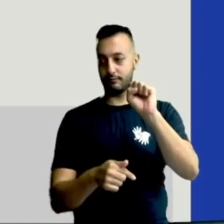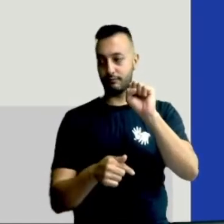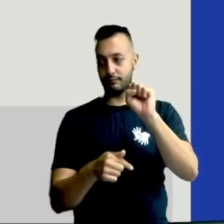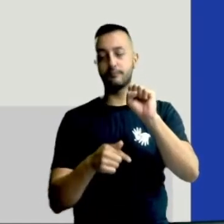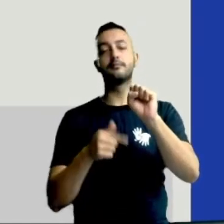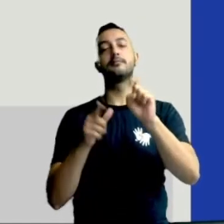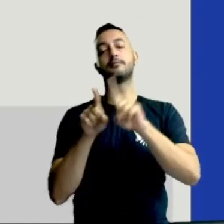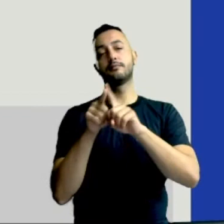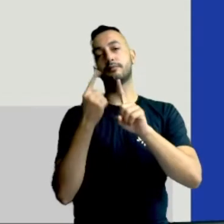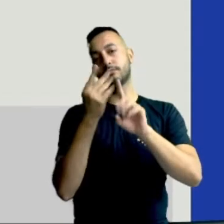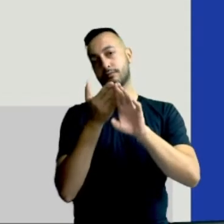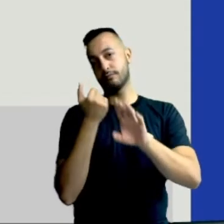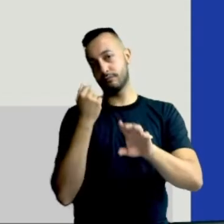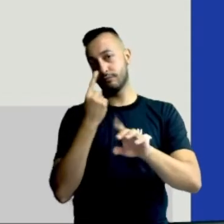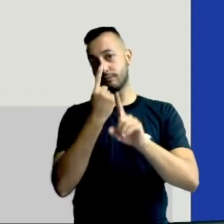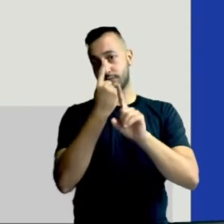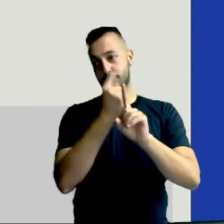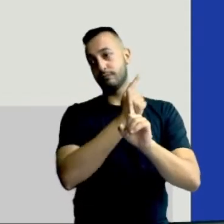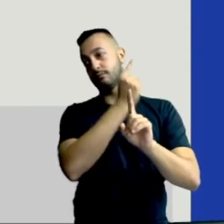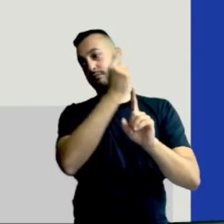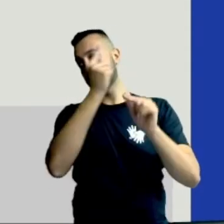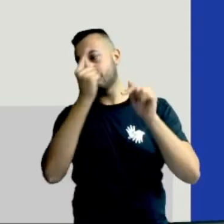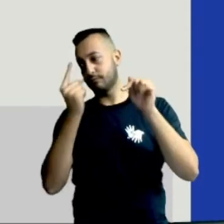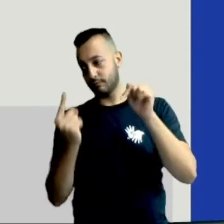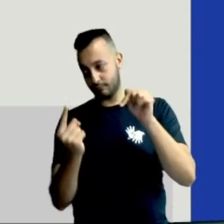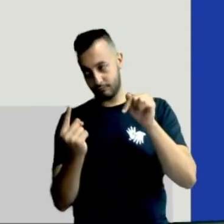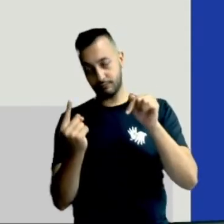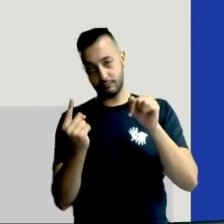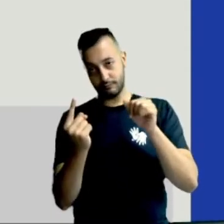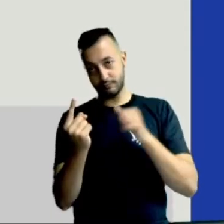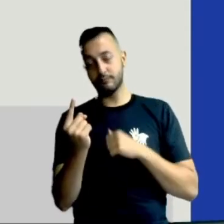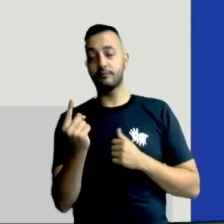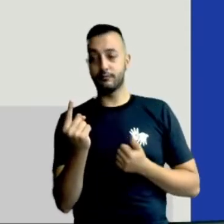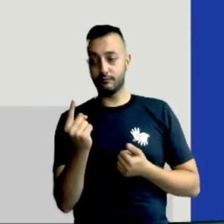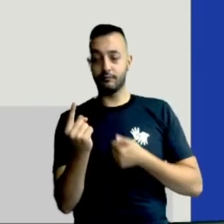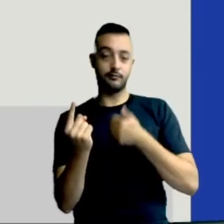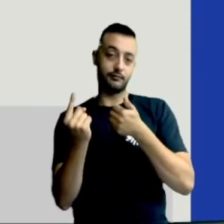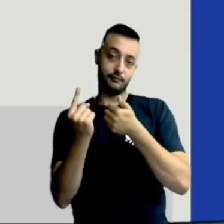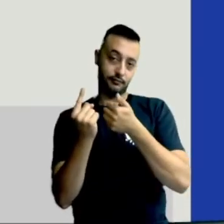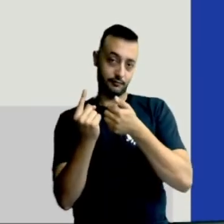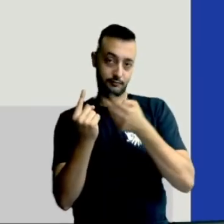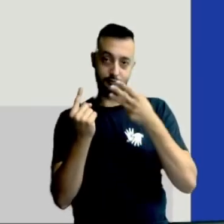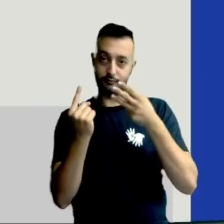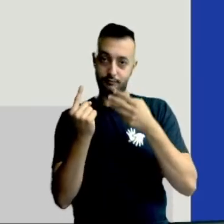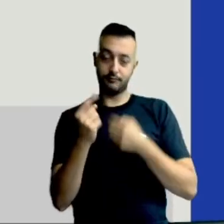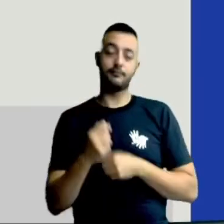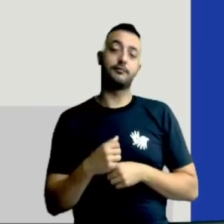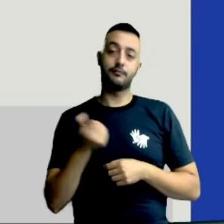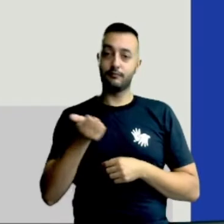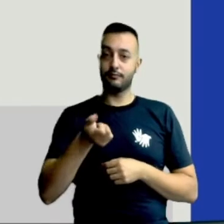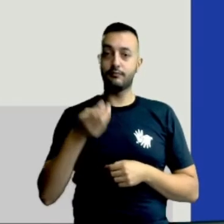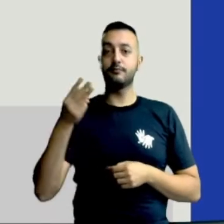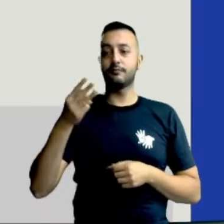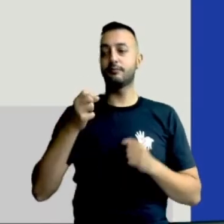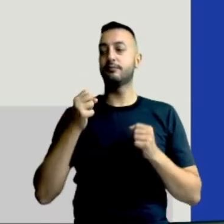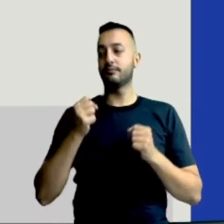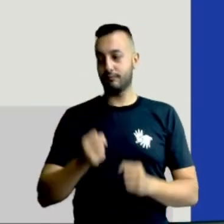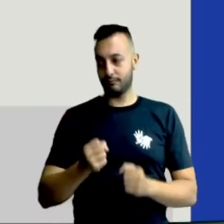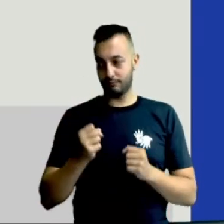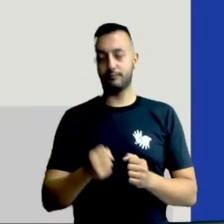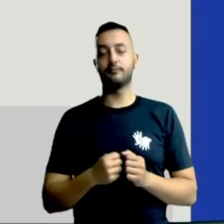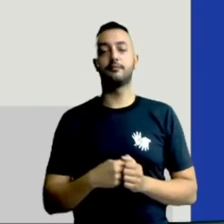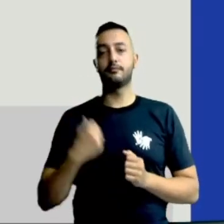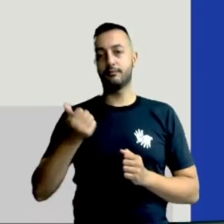eu tirei 1. E esse 1 eu boto lá na casa das unidades e vira 13. Agora eu posso fazer, não é